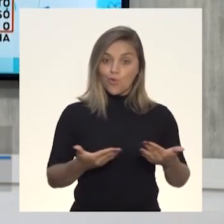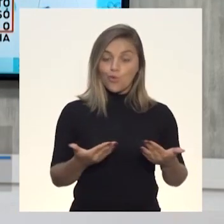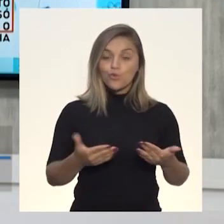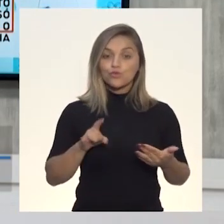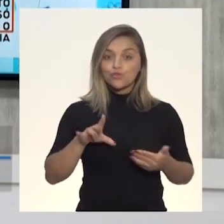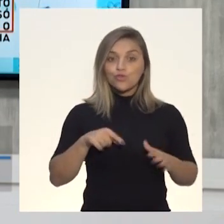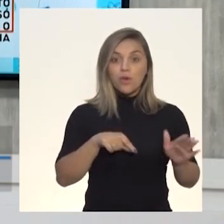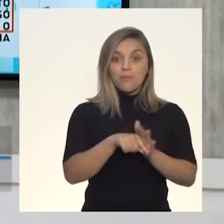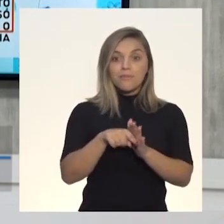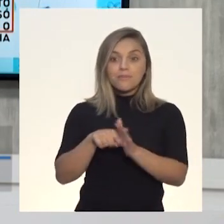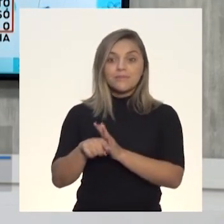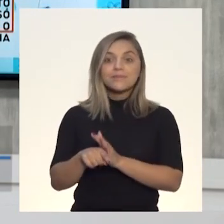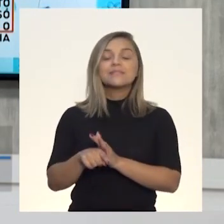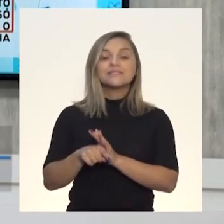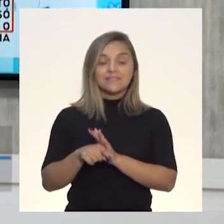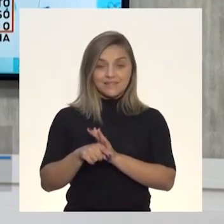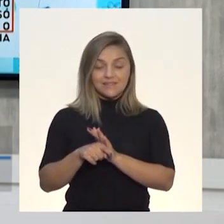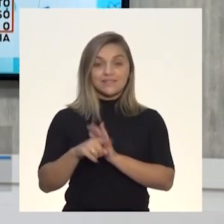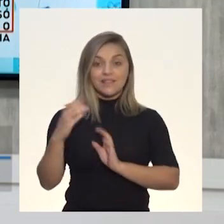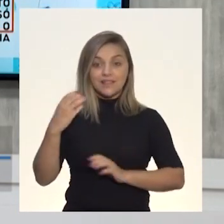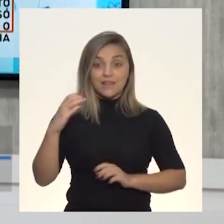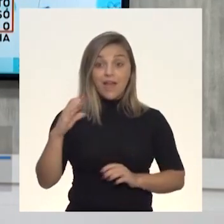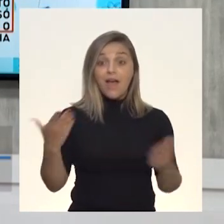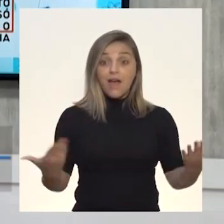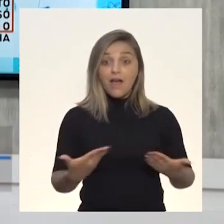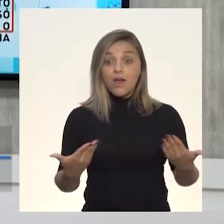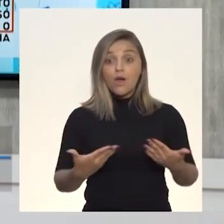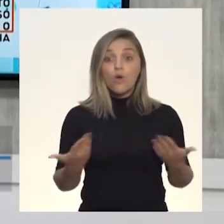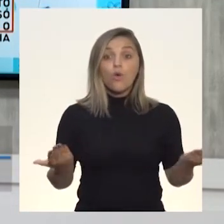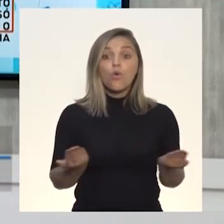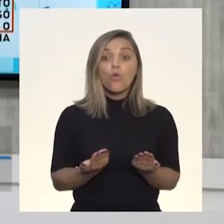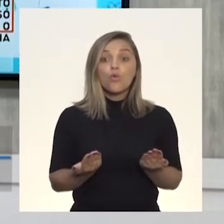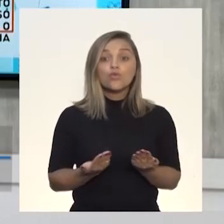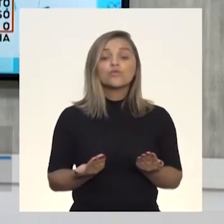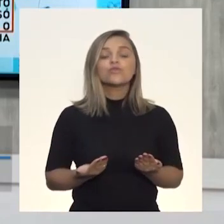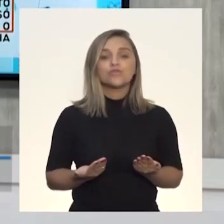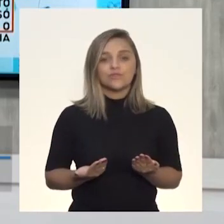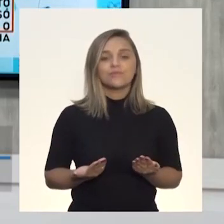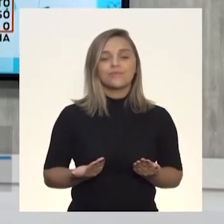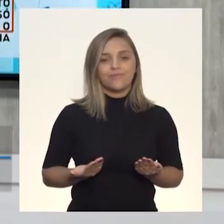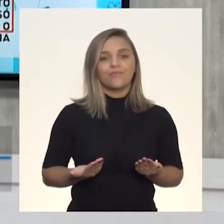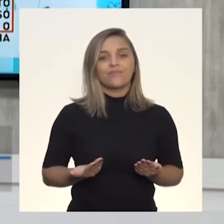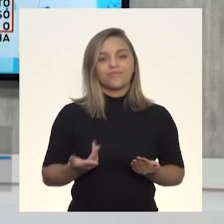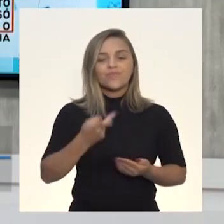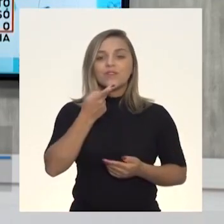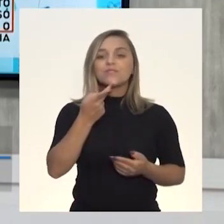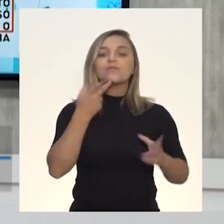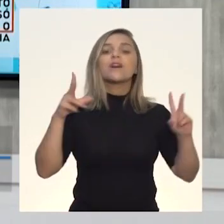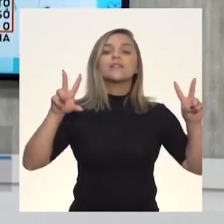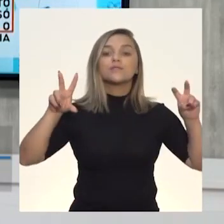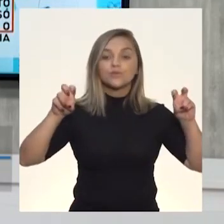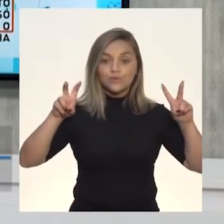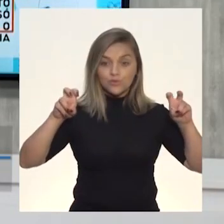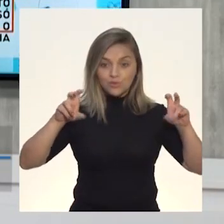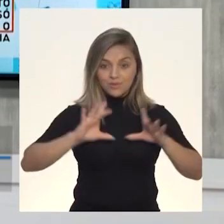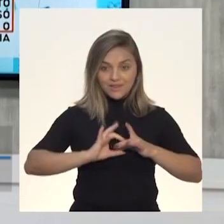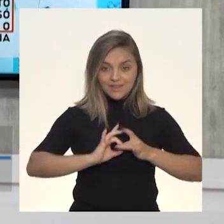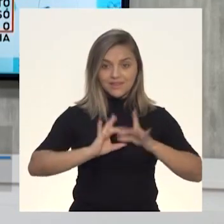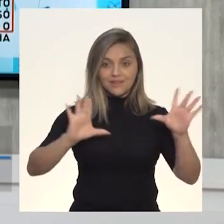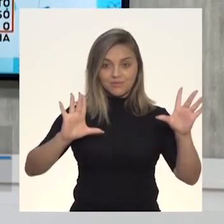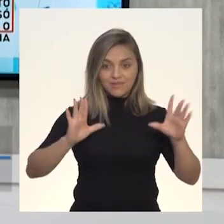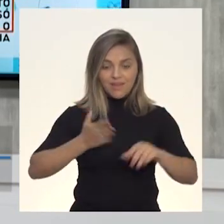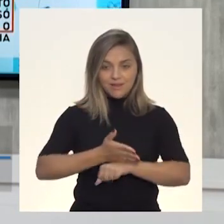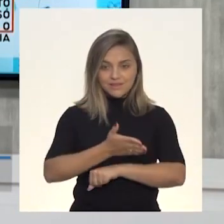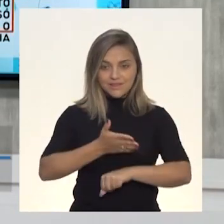pesquisa científica, tornou-se algo sobre o qual a gente fala enquanto democratização do